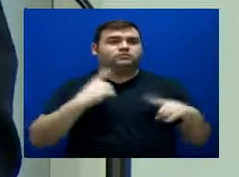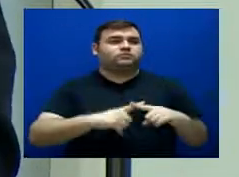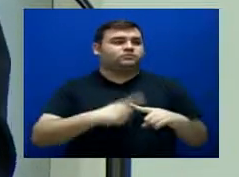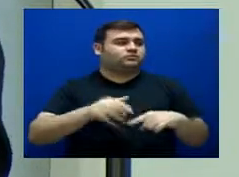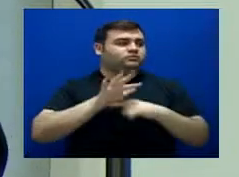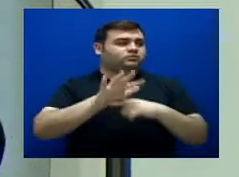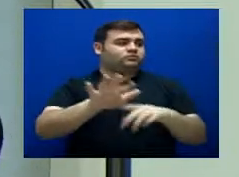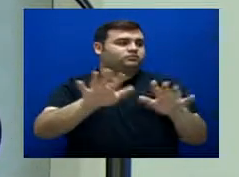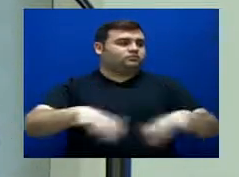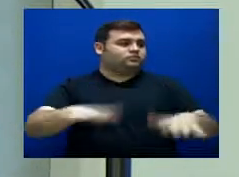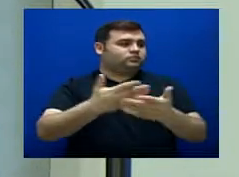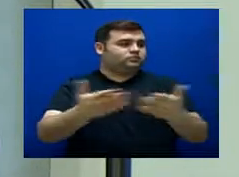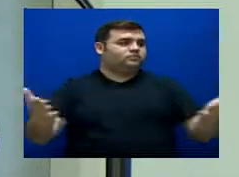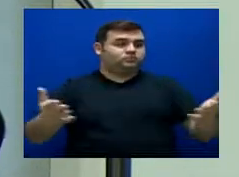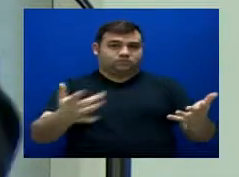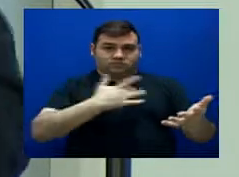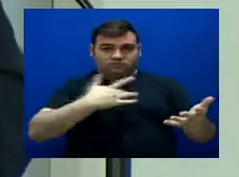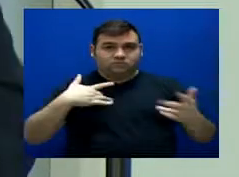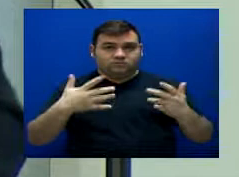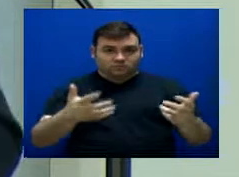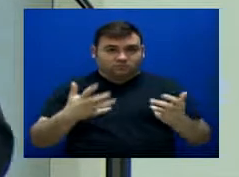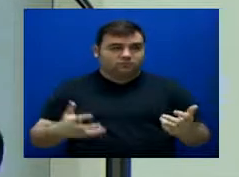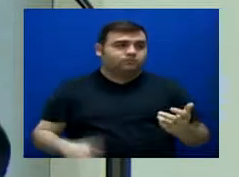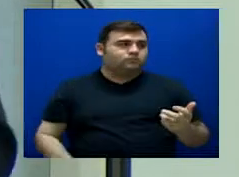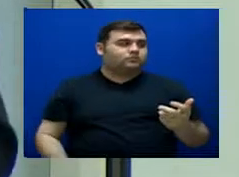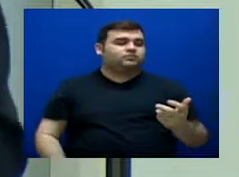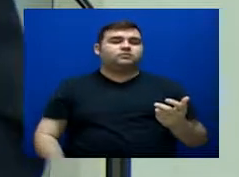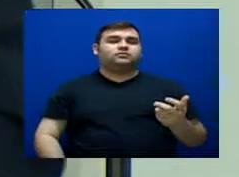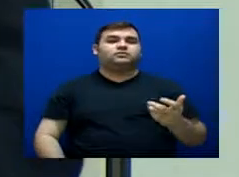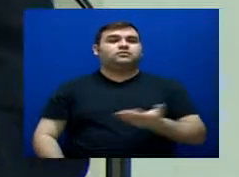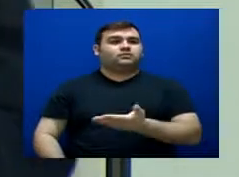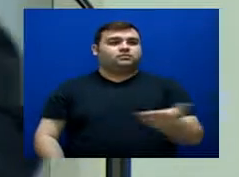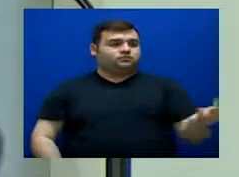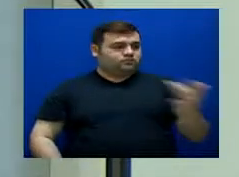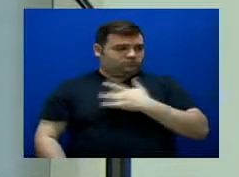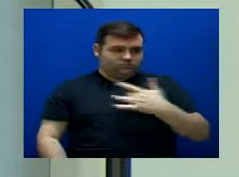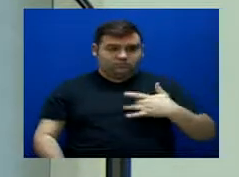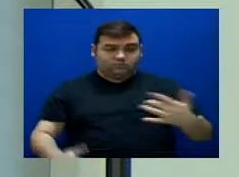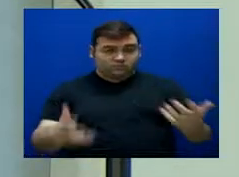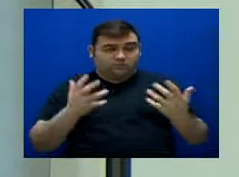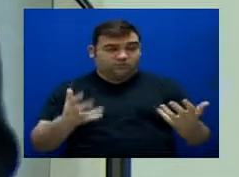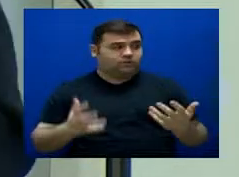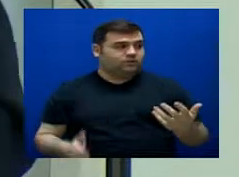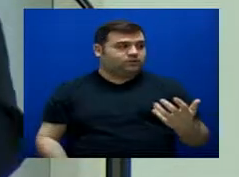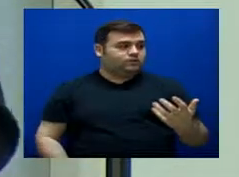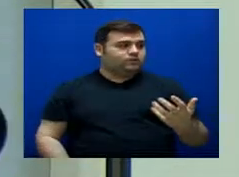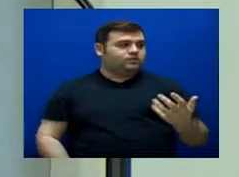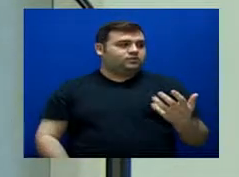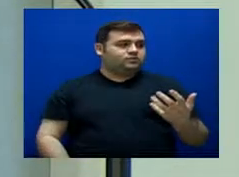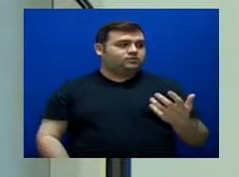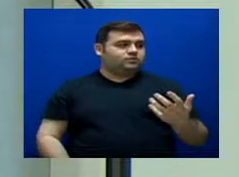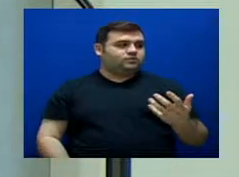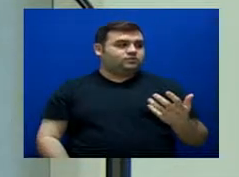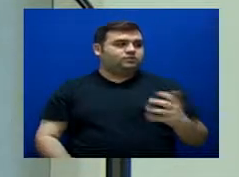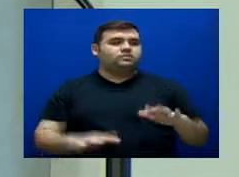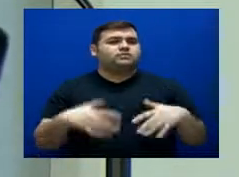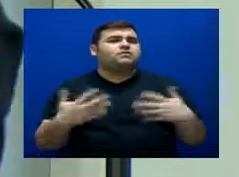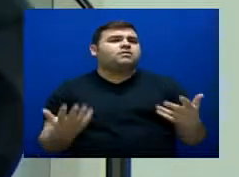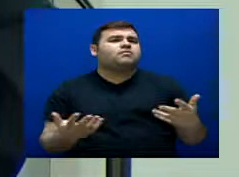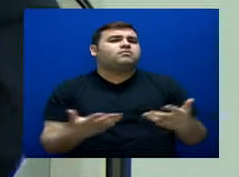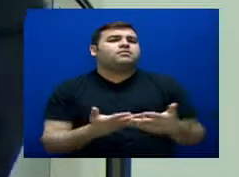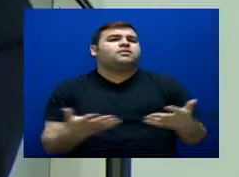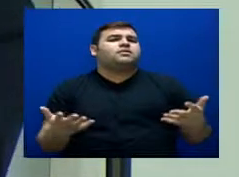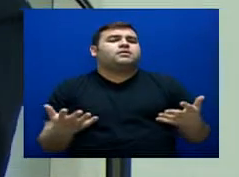de vocês. Vocês não querem saúde? Vocês não querem saúde? Por que então vocês